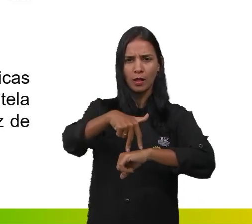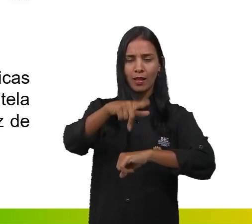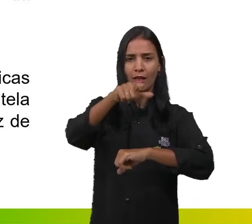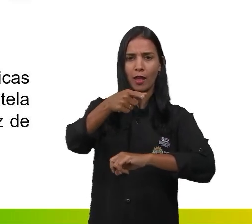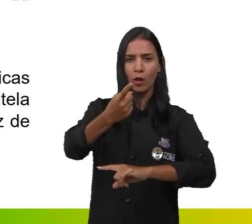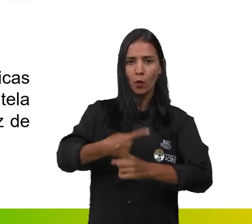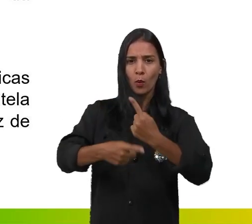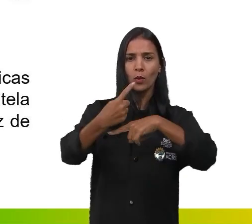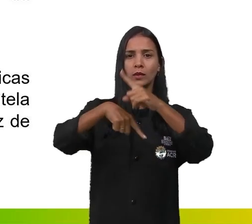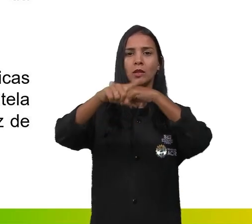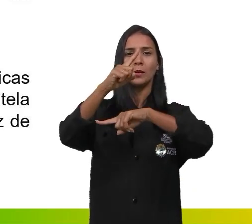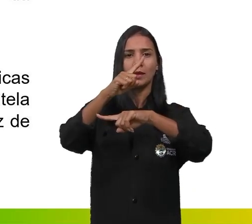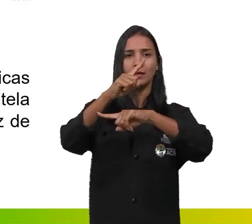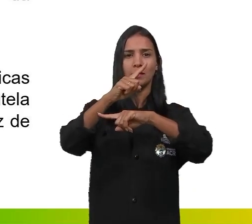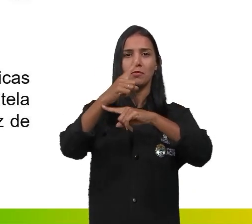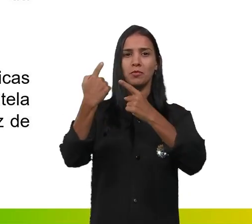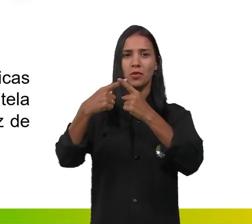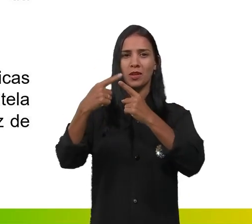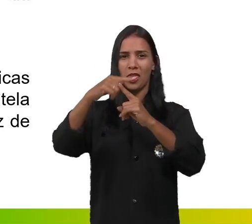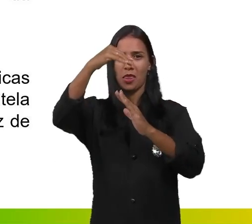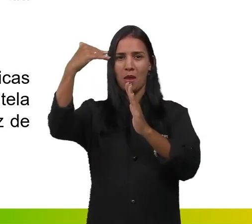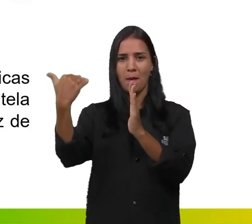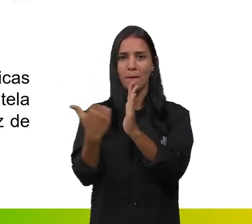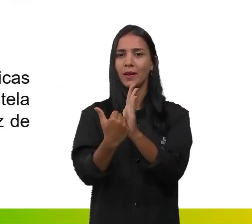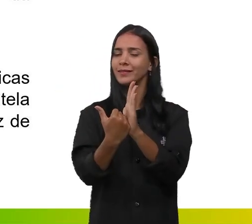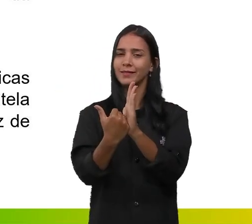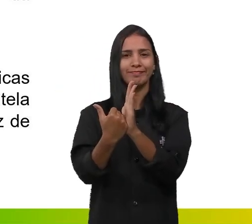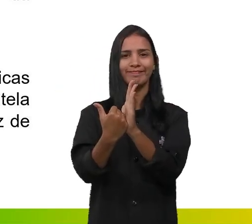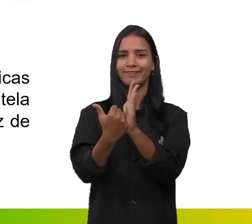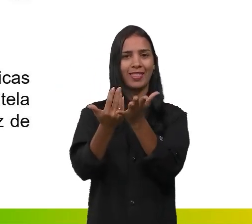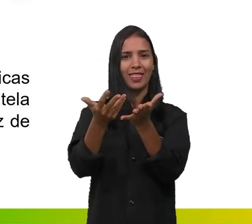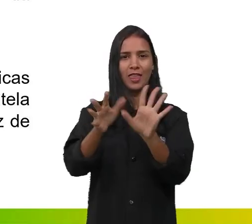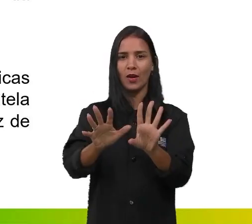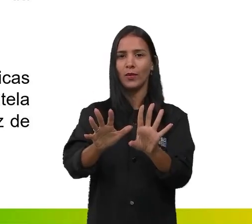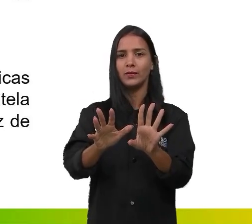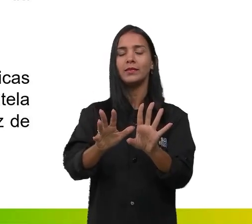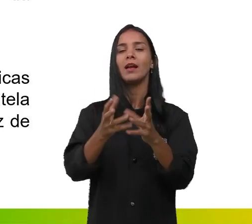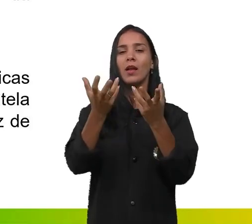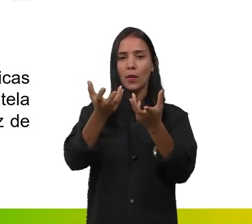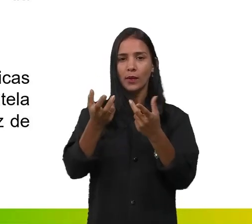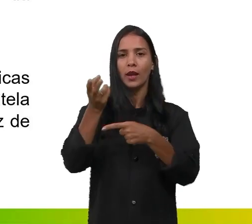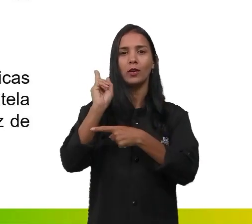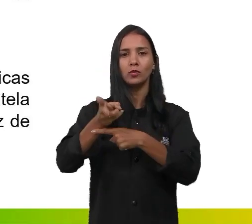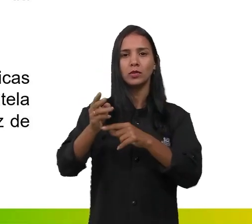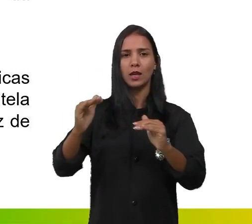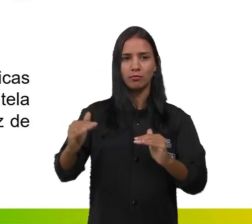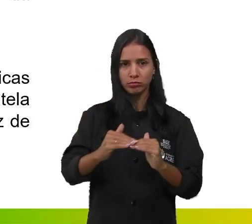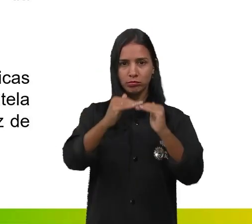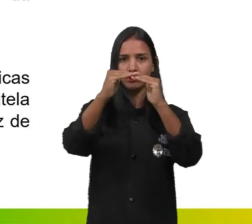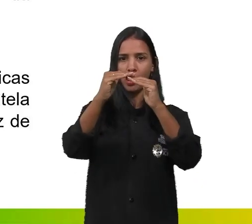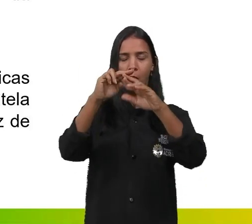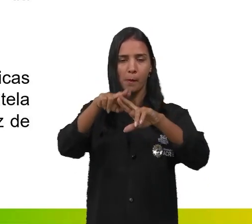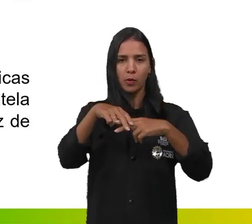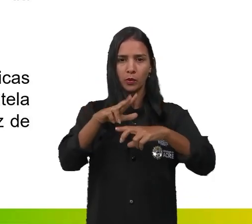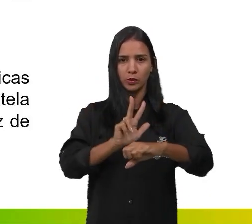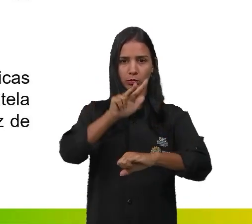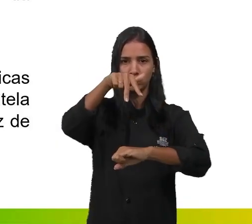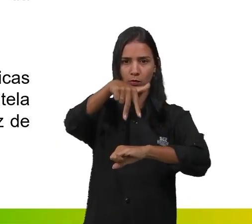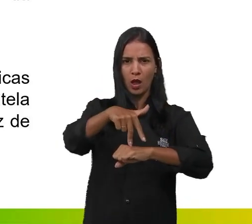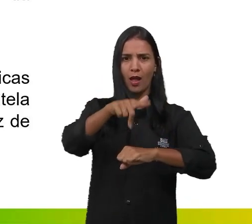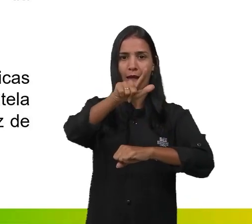da subalternização. Então, o protagonismo indígena e afrodescendente é